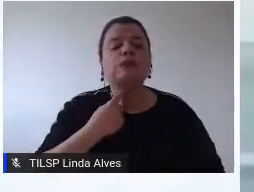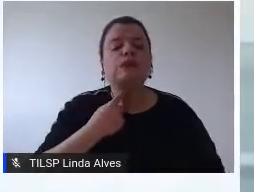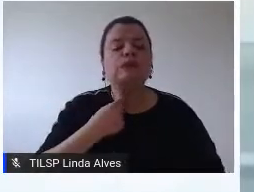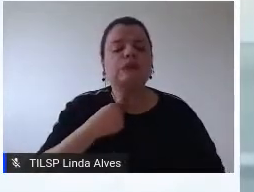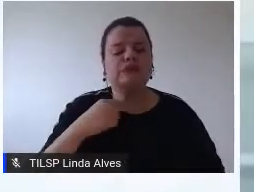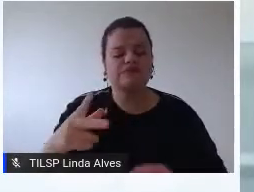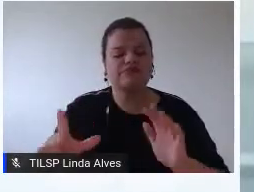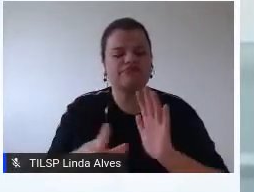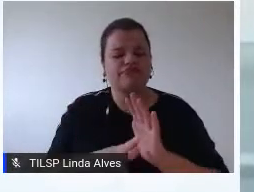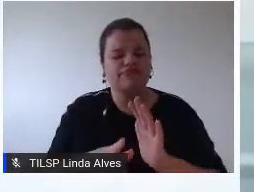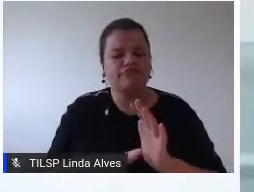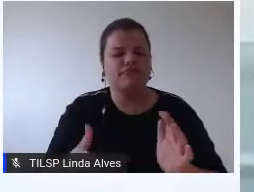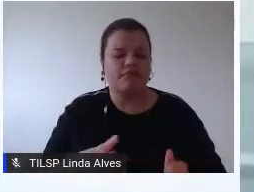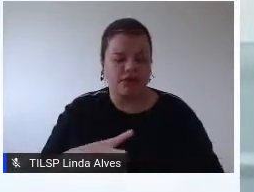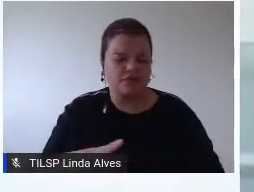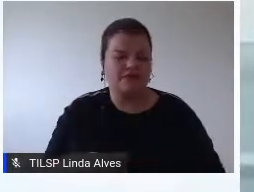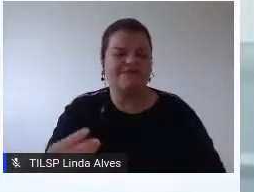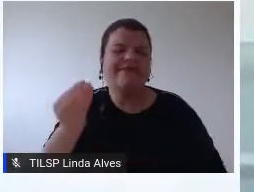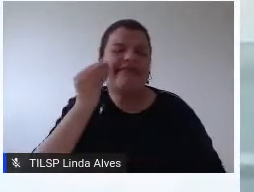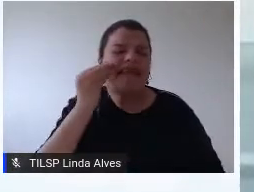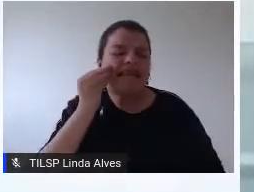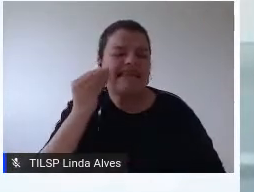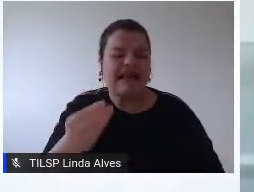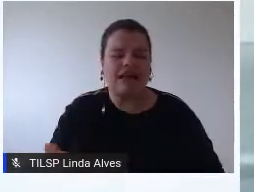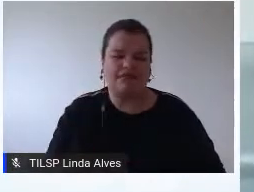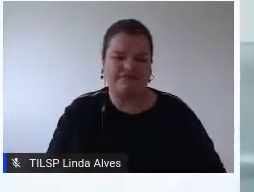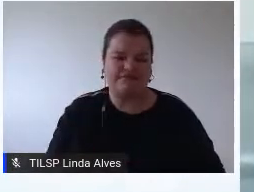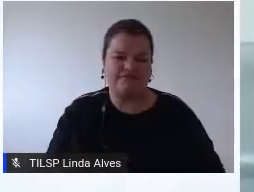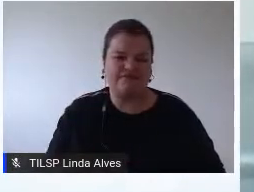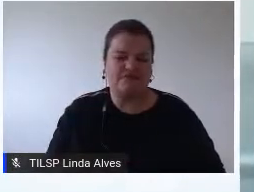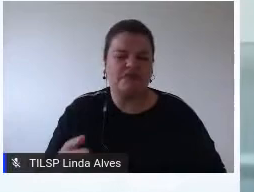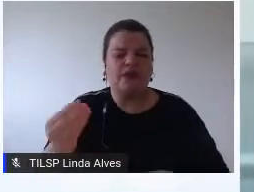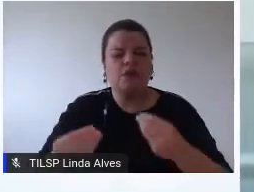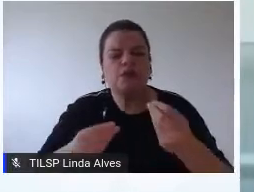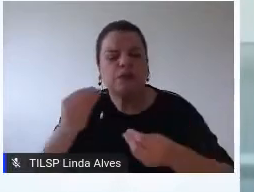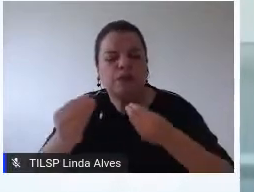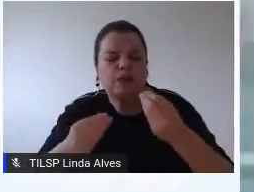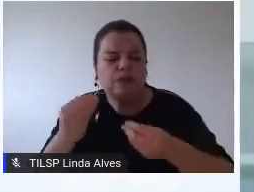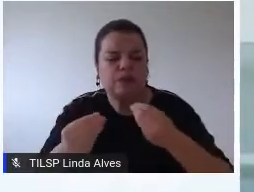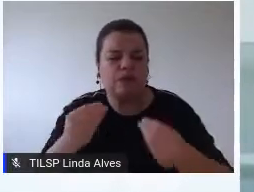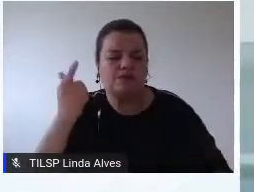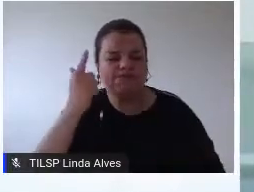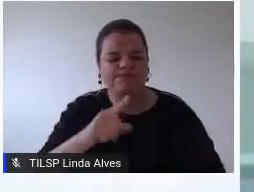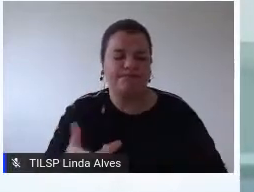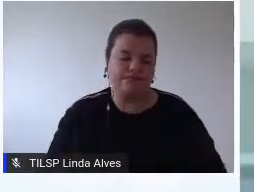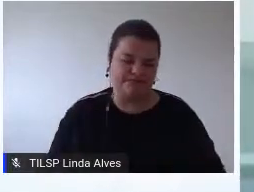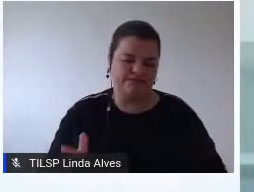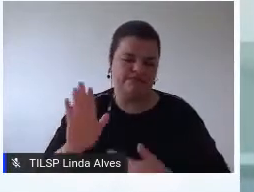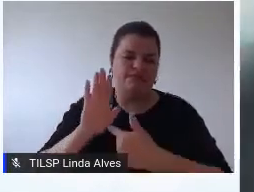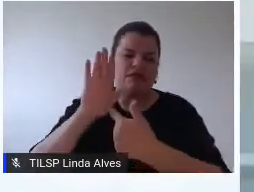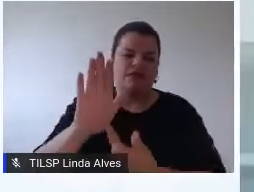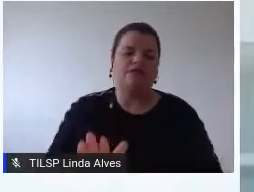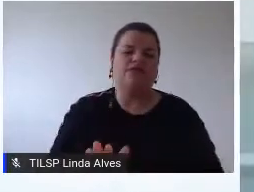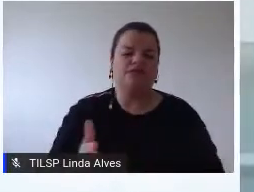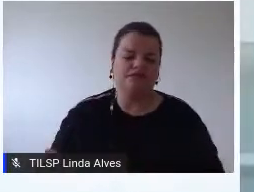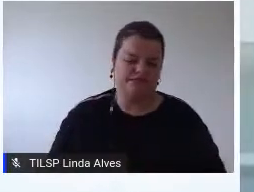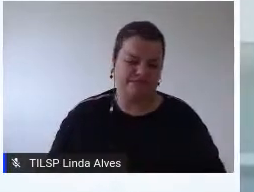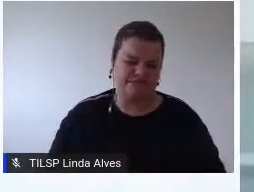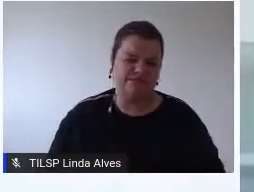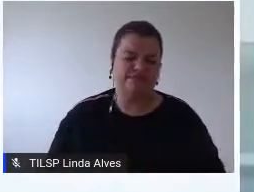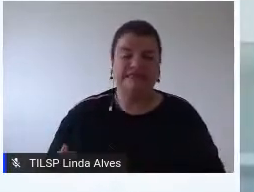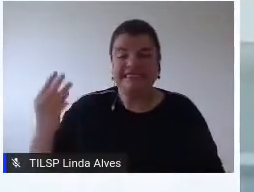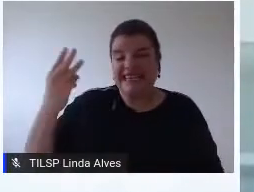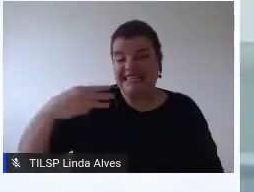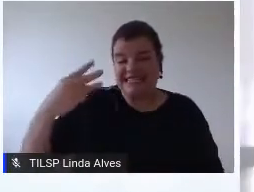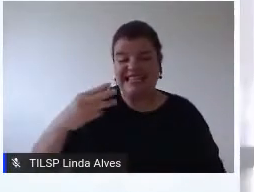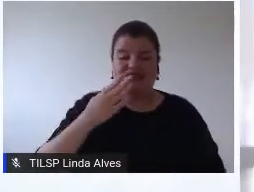tentar escapulir dessa polarização, dessa cristalização, e apresentar um terceiro candidato. Não